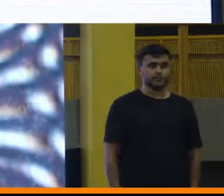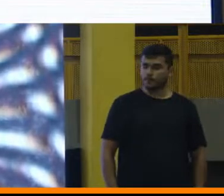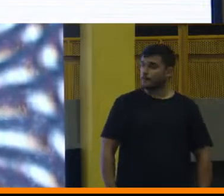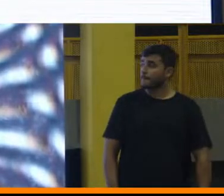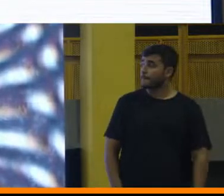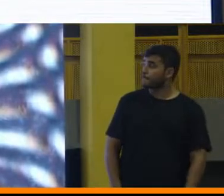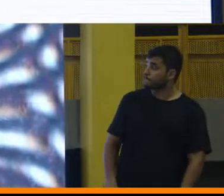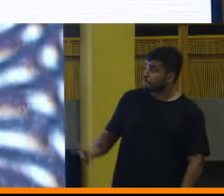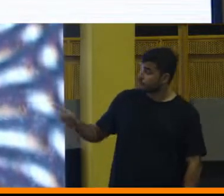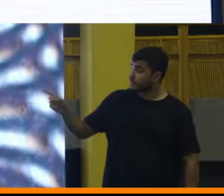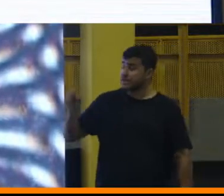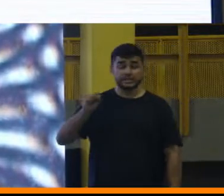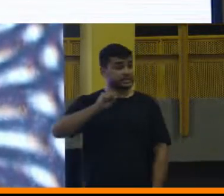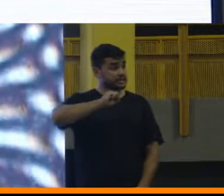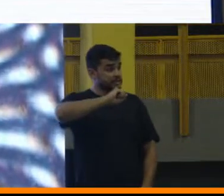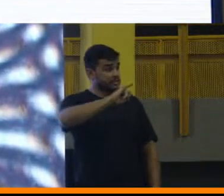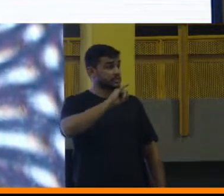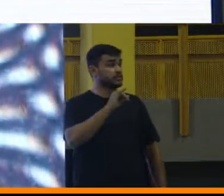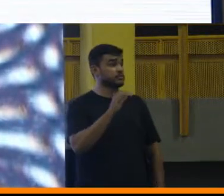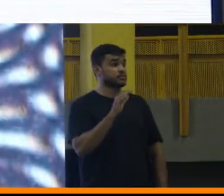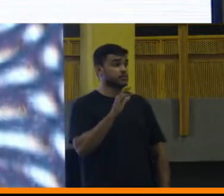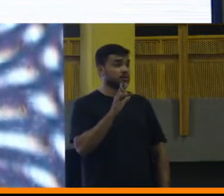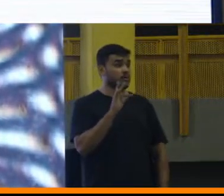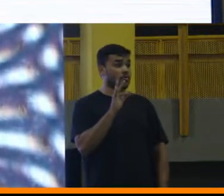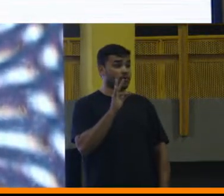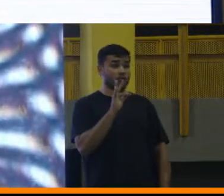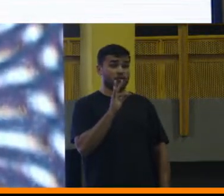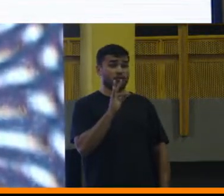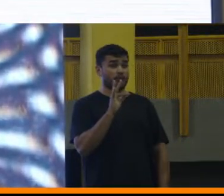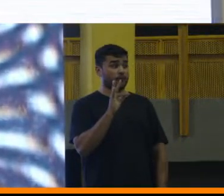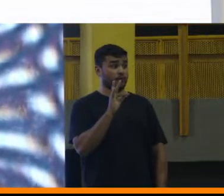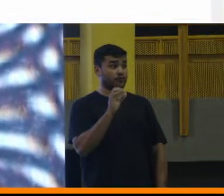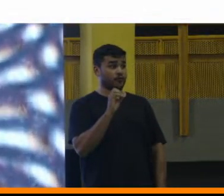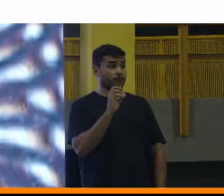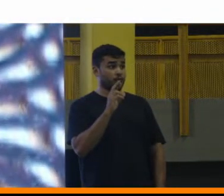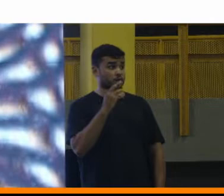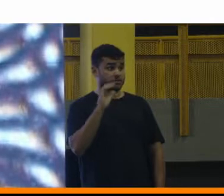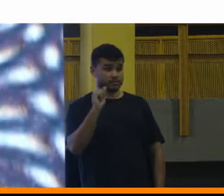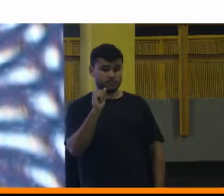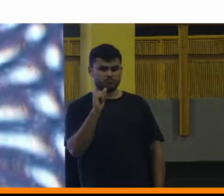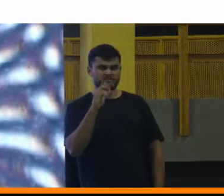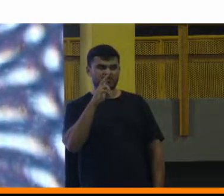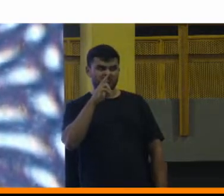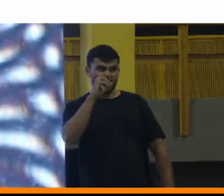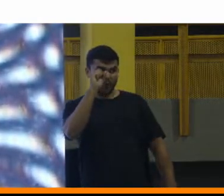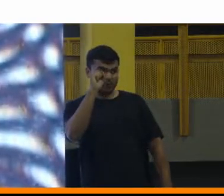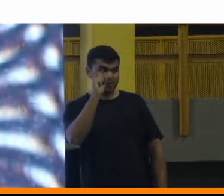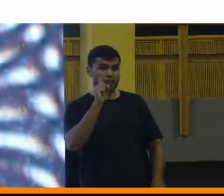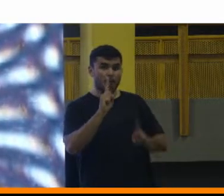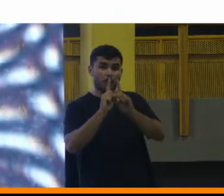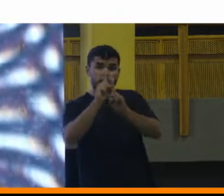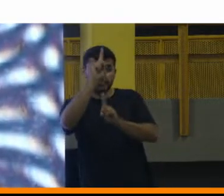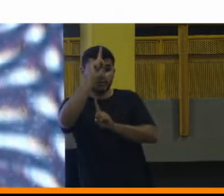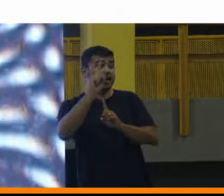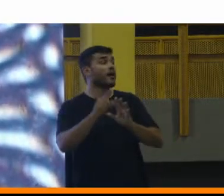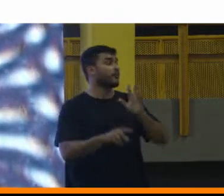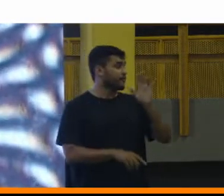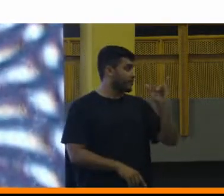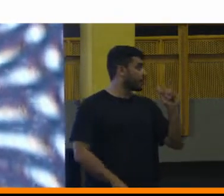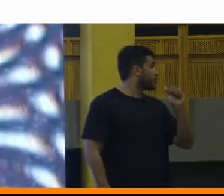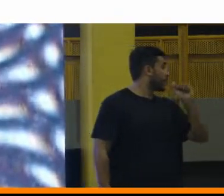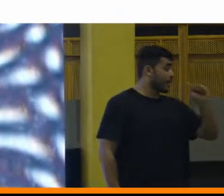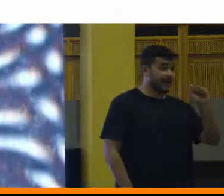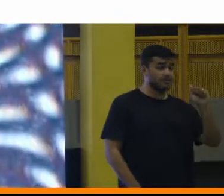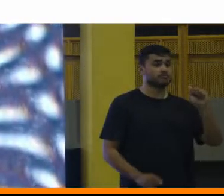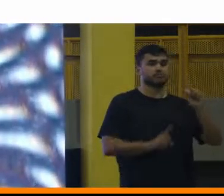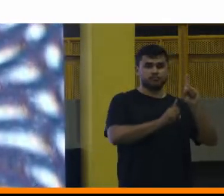Quanto maior a força, maior a aceleração. Mas, lembra do meu padrinho? Carlão, o